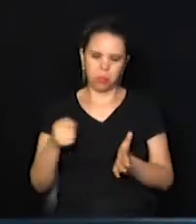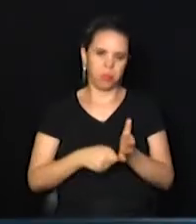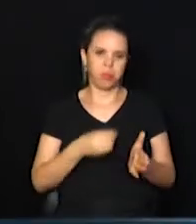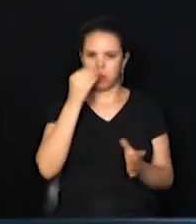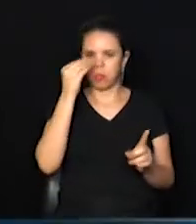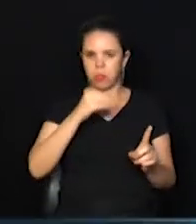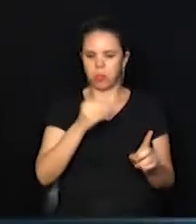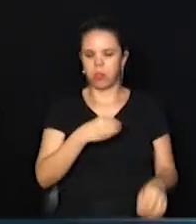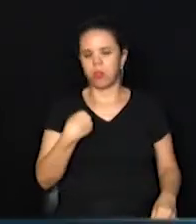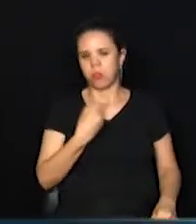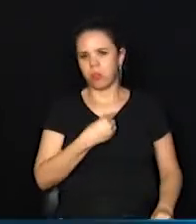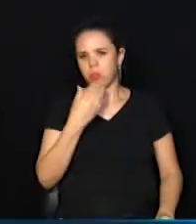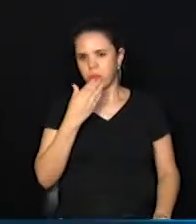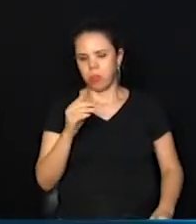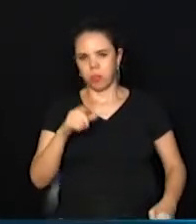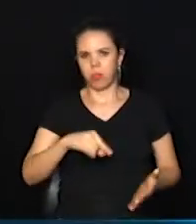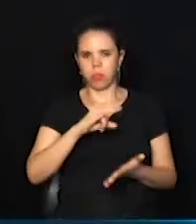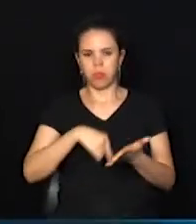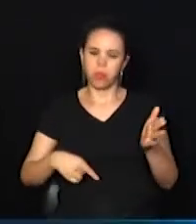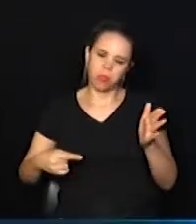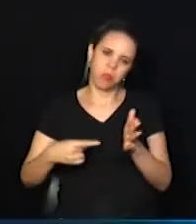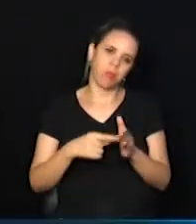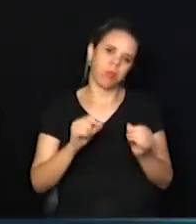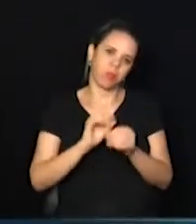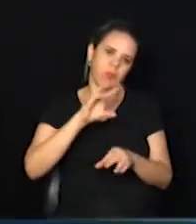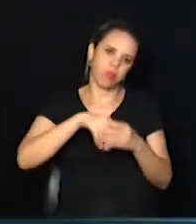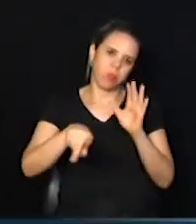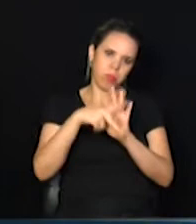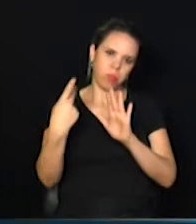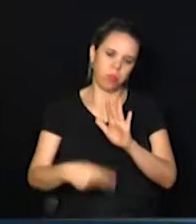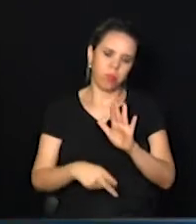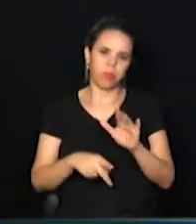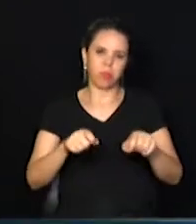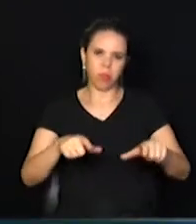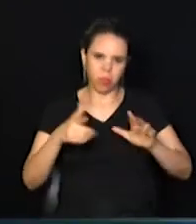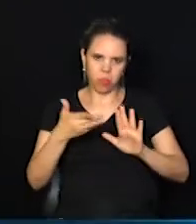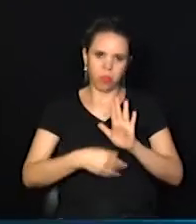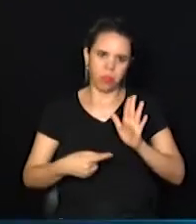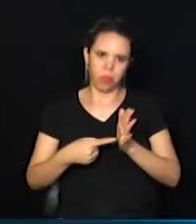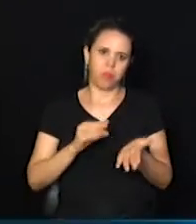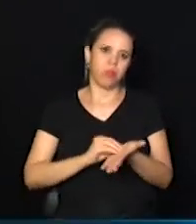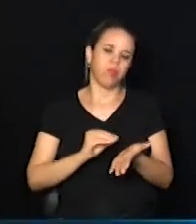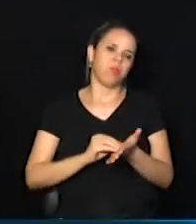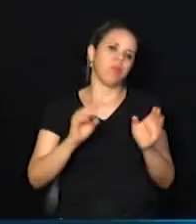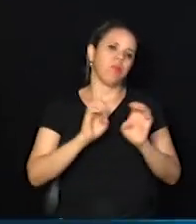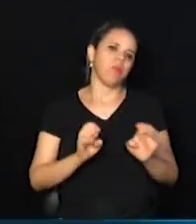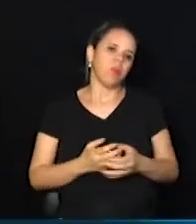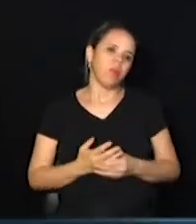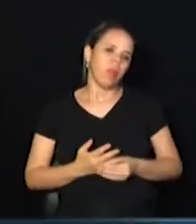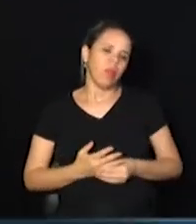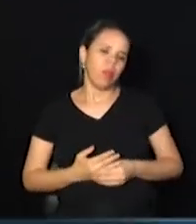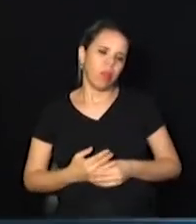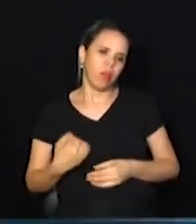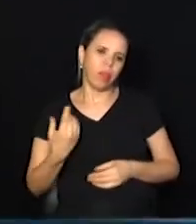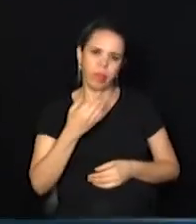nosso ver, essa denúncia que foi feita dentro do próprio inquérito através de certidões apontando a falta de estrutura. Nós pedimos